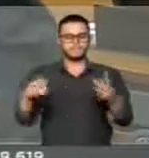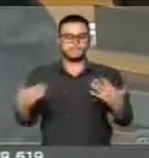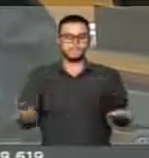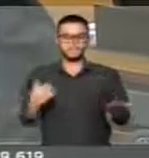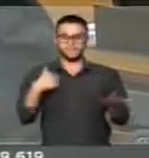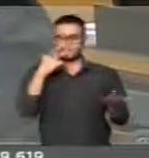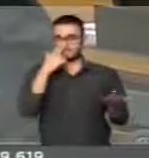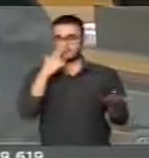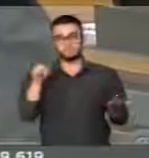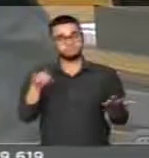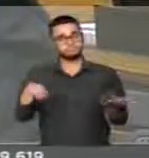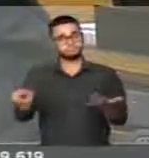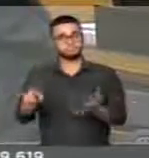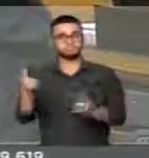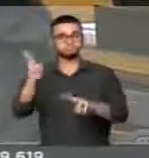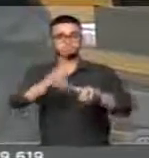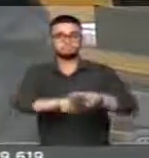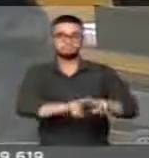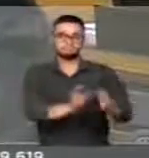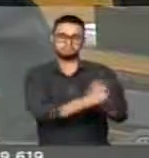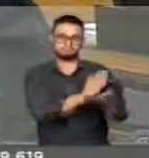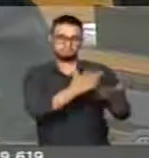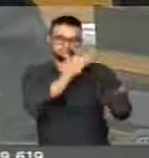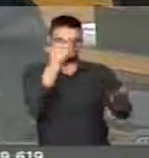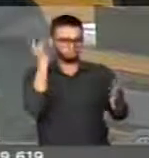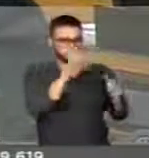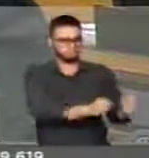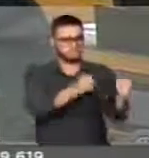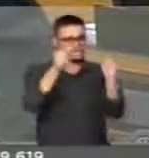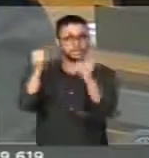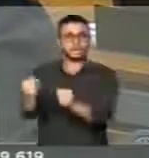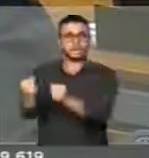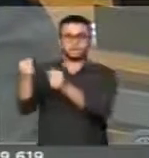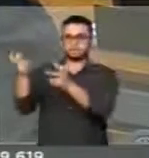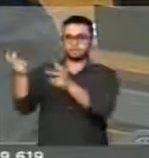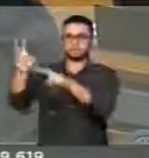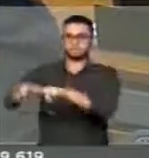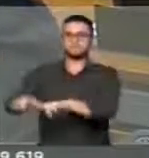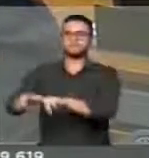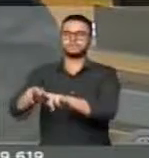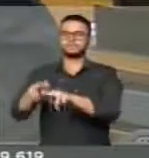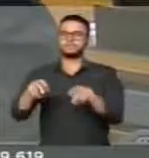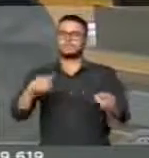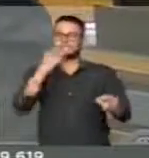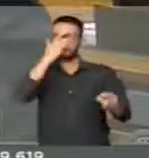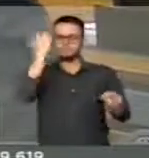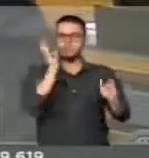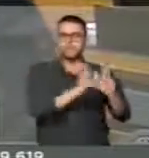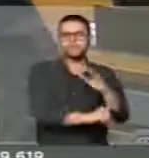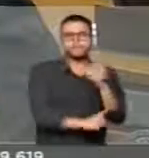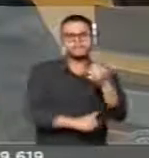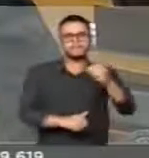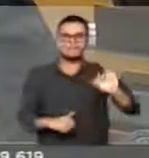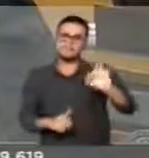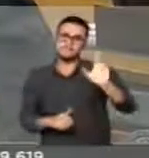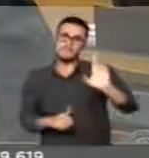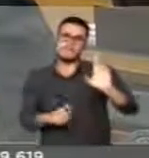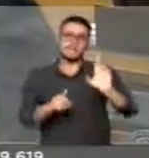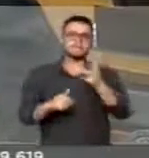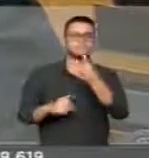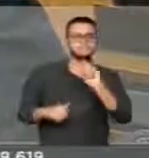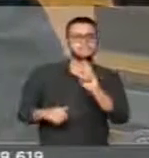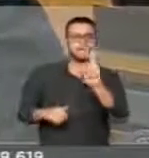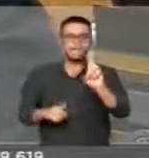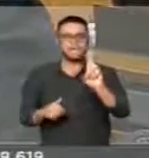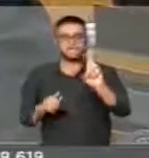alguém, estão levando às barras da justiça pessoas por extorsão de 10 reais, 30 reais, 50 reais.